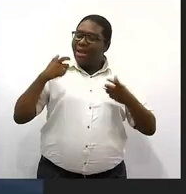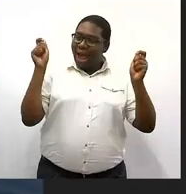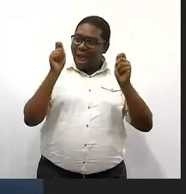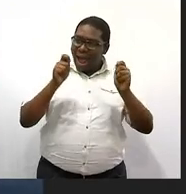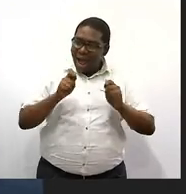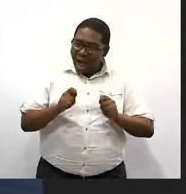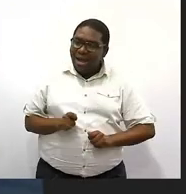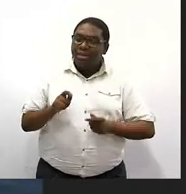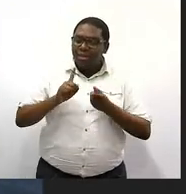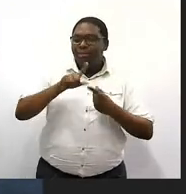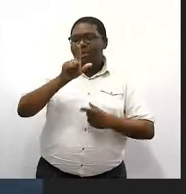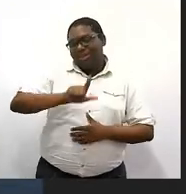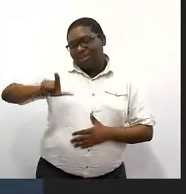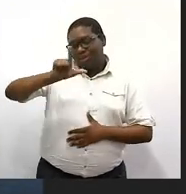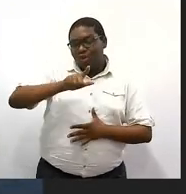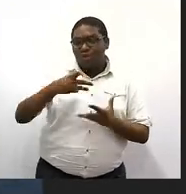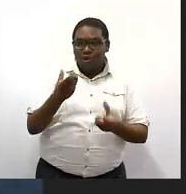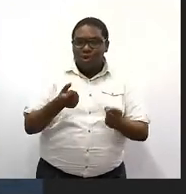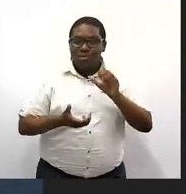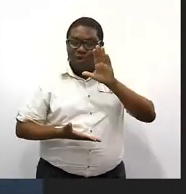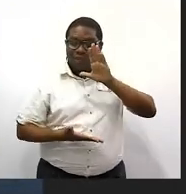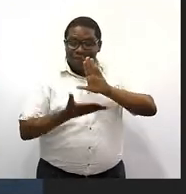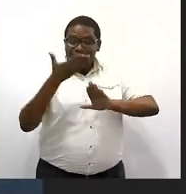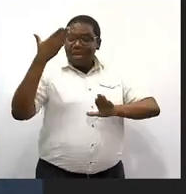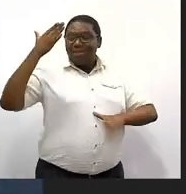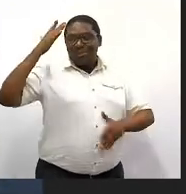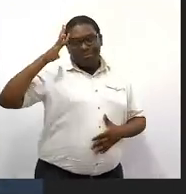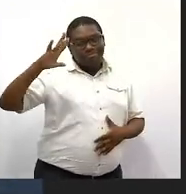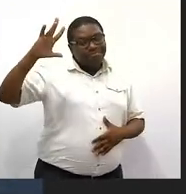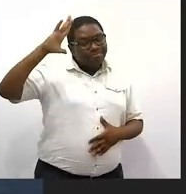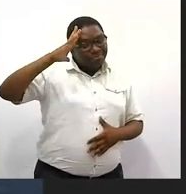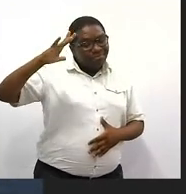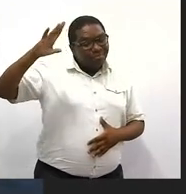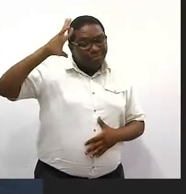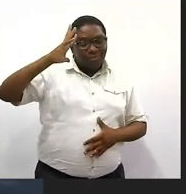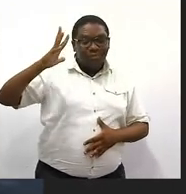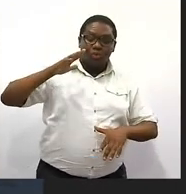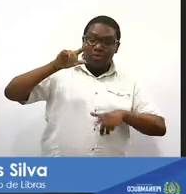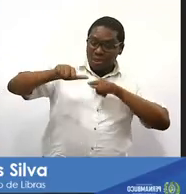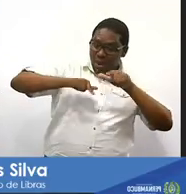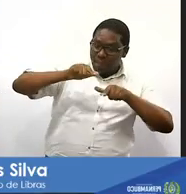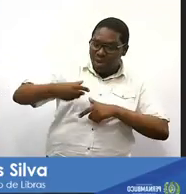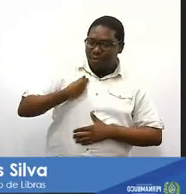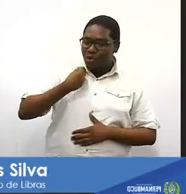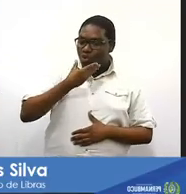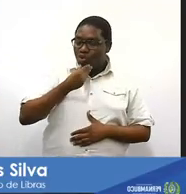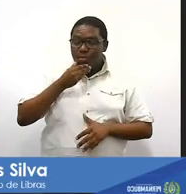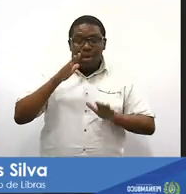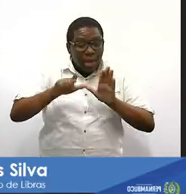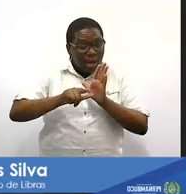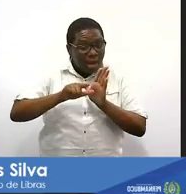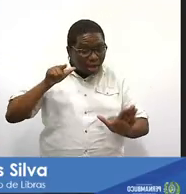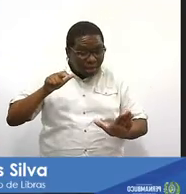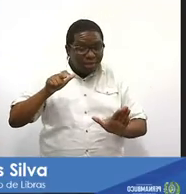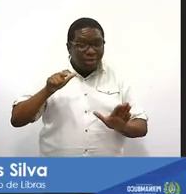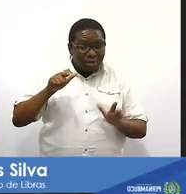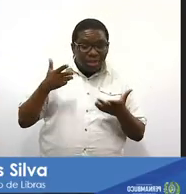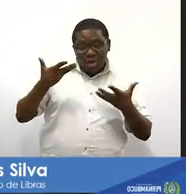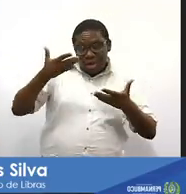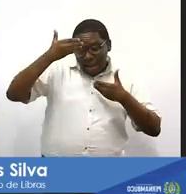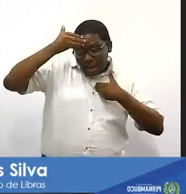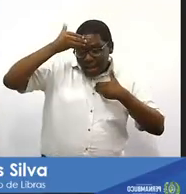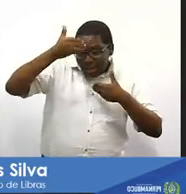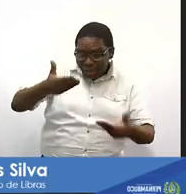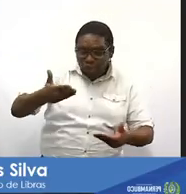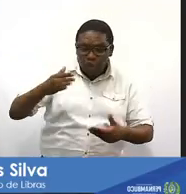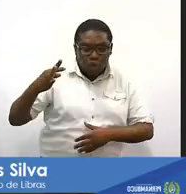de literatura. Vamos viajar um pouco, passear um pouco pela obra de João Cabral. Antes de mais nada, fazer alguns agradecimentos a todos